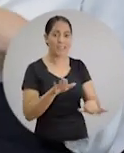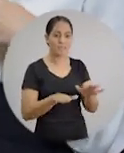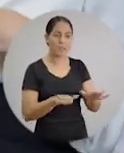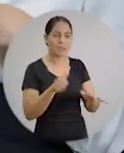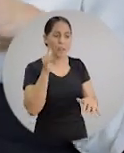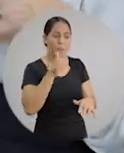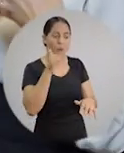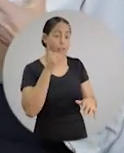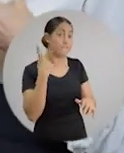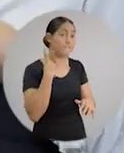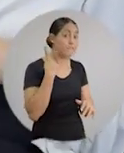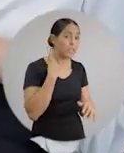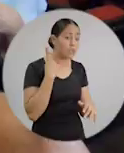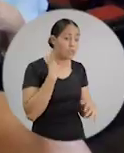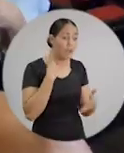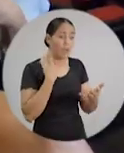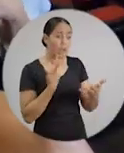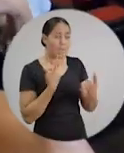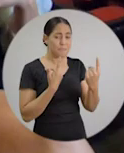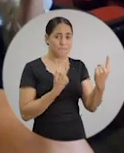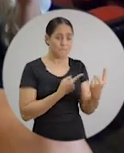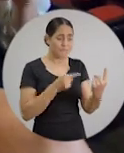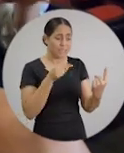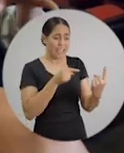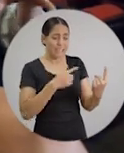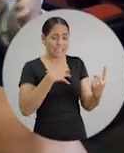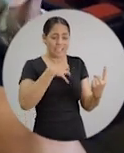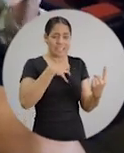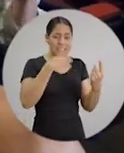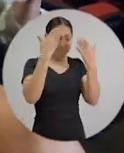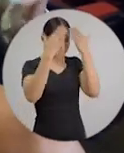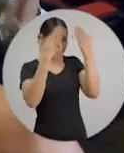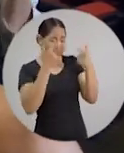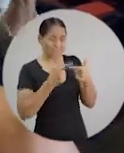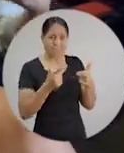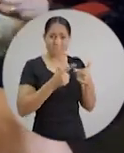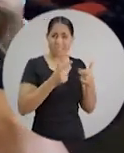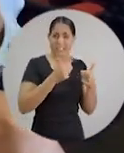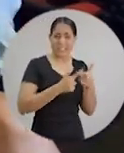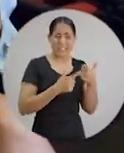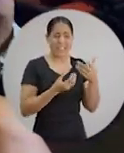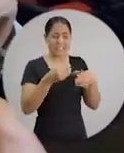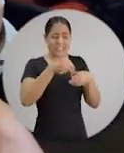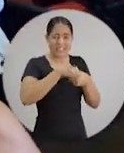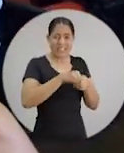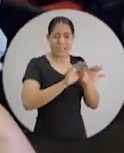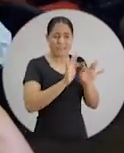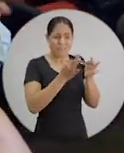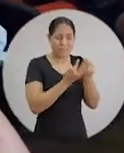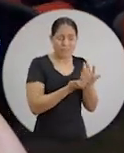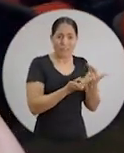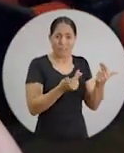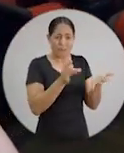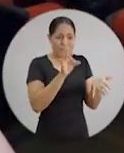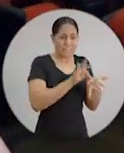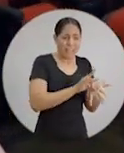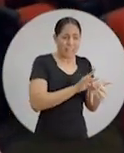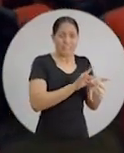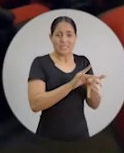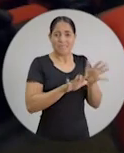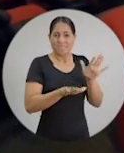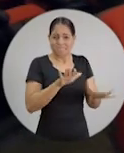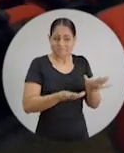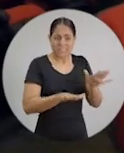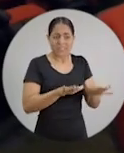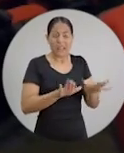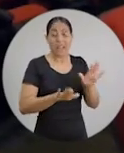Porque muitas vezes a mulher que é vítima da violência, ela está tão abalada psicologicamente dentro daquele núcleo, daquela